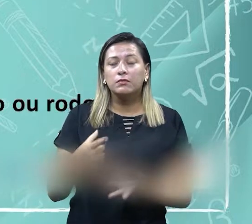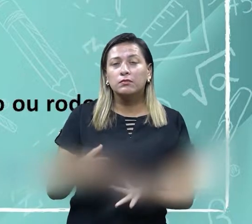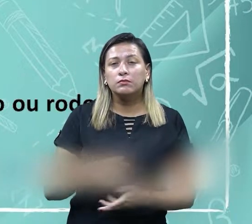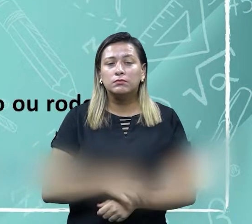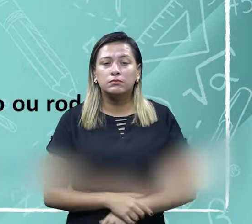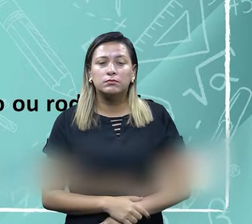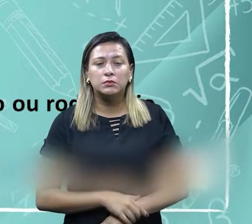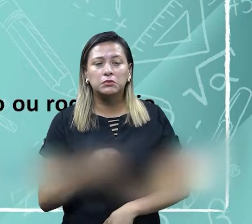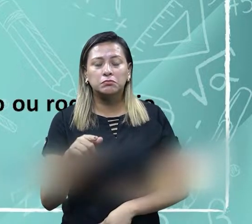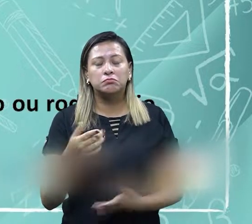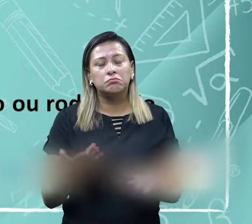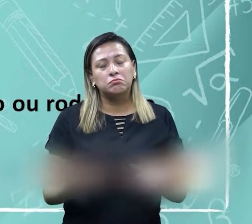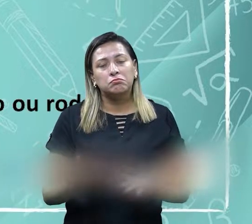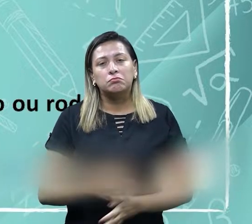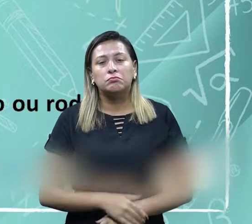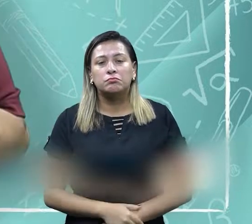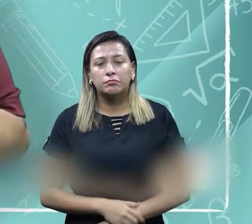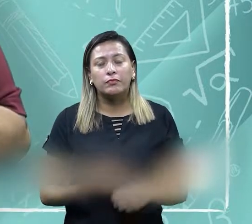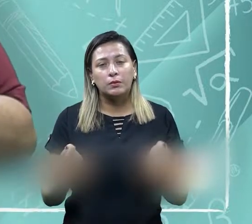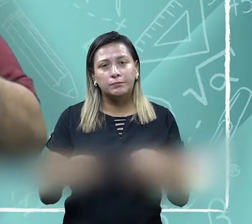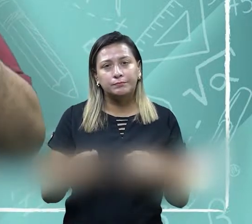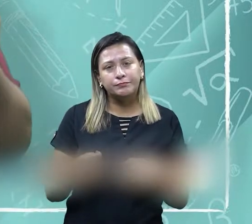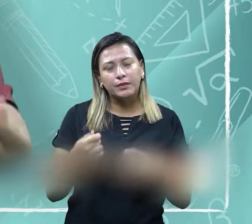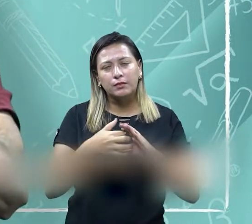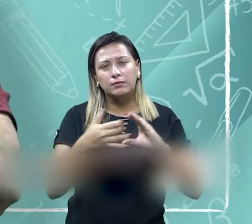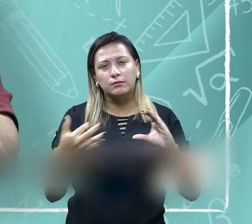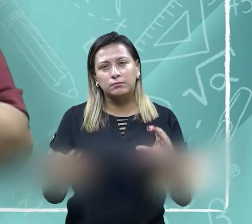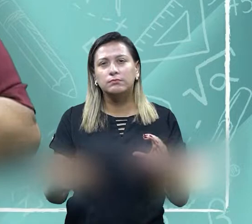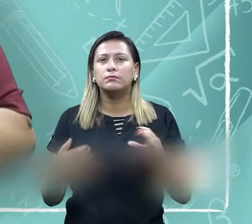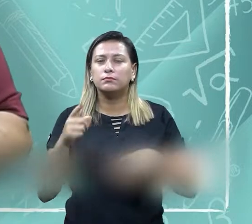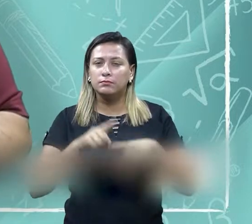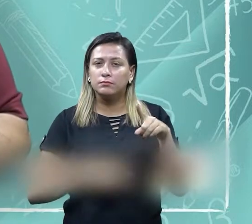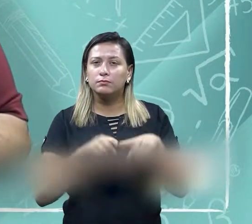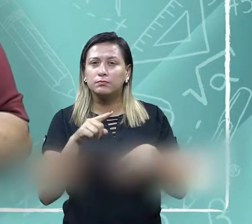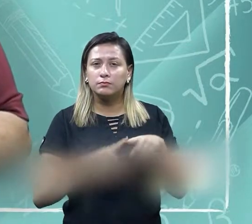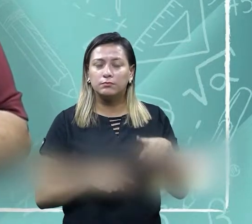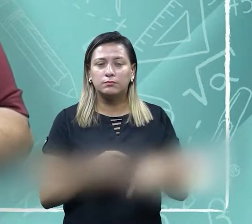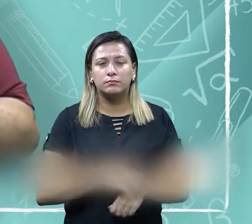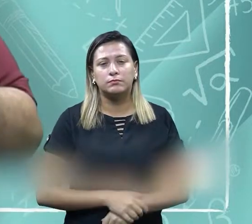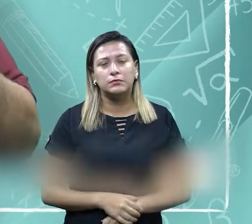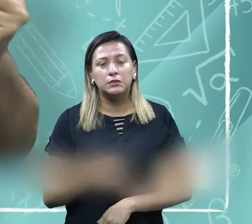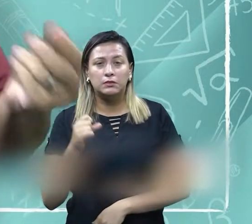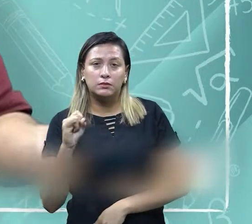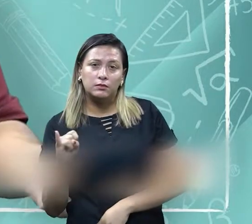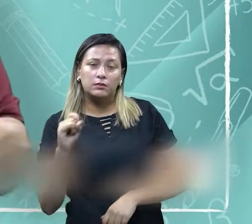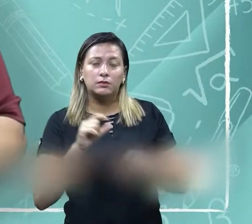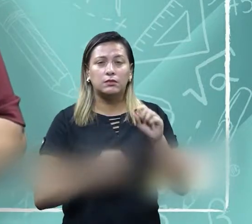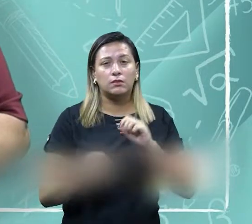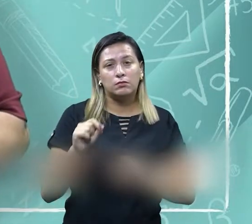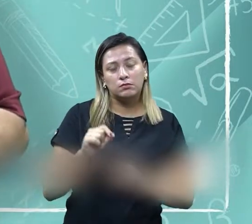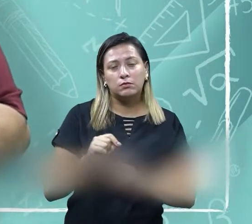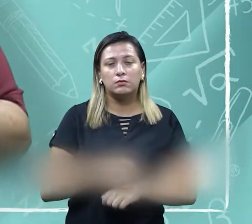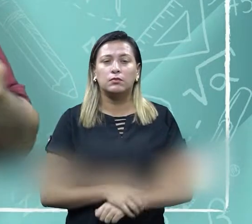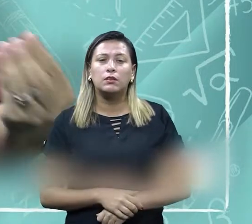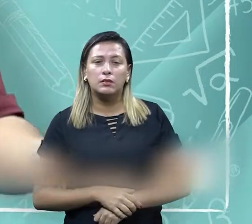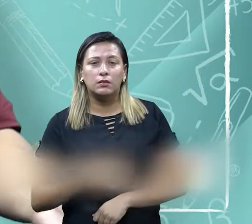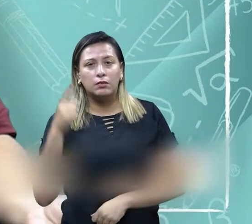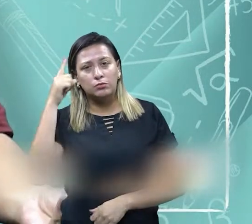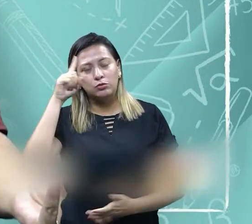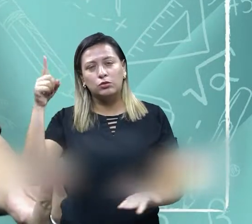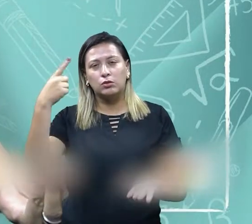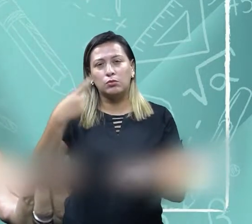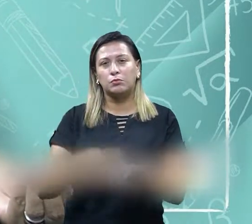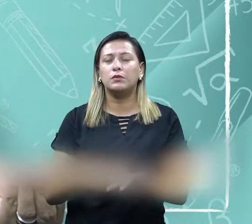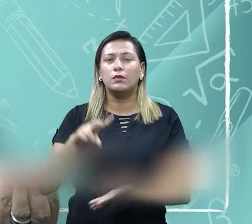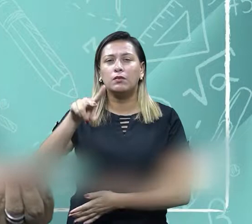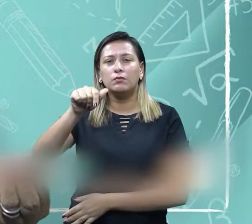produto possui. E que característica tem esse produto? Se ele é um produto perecível, se ele é um